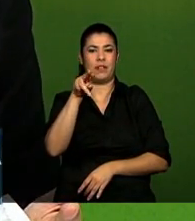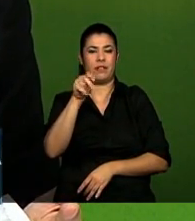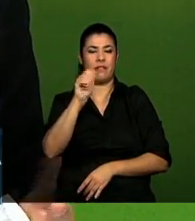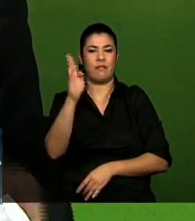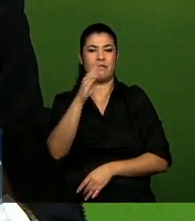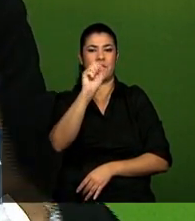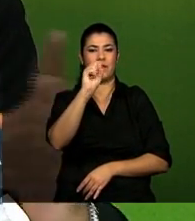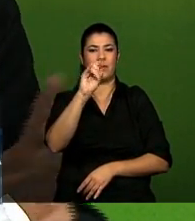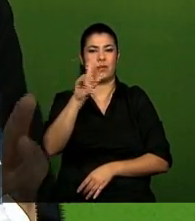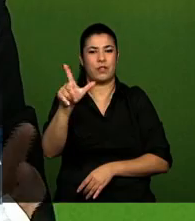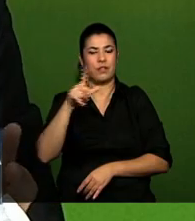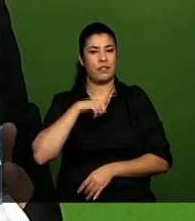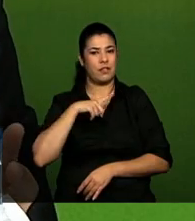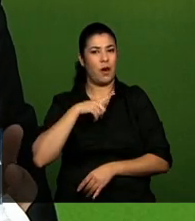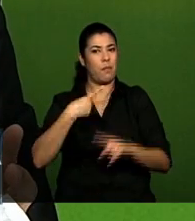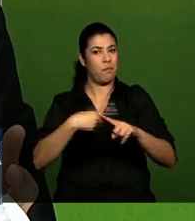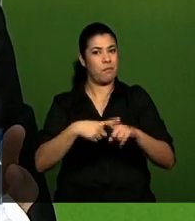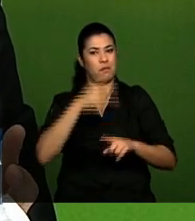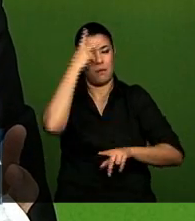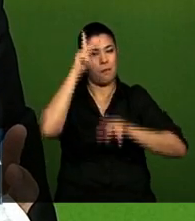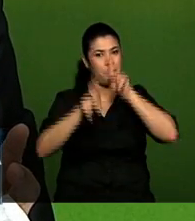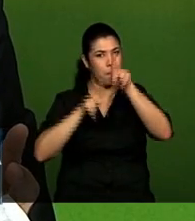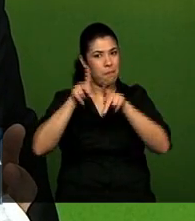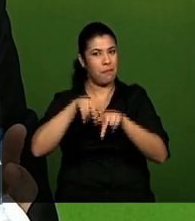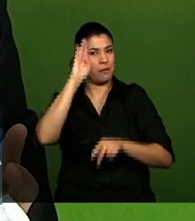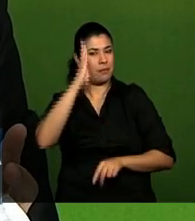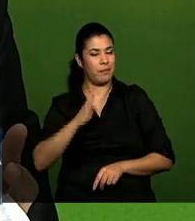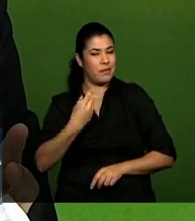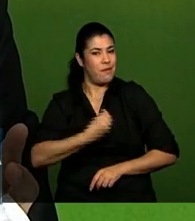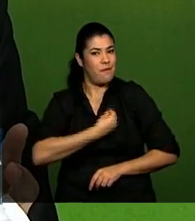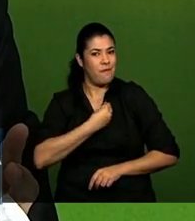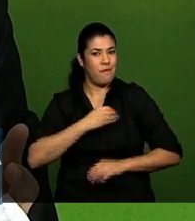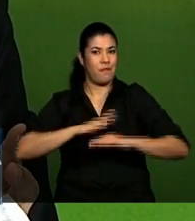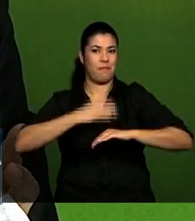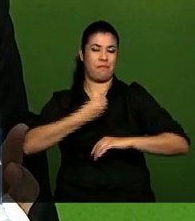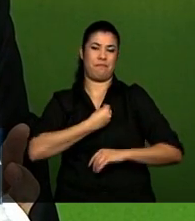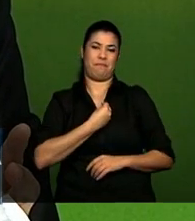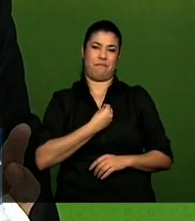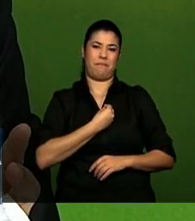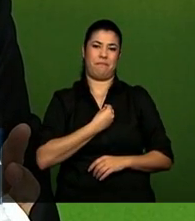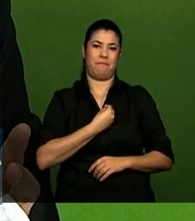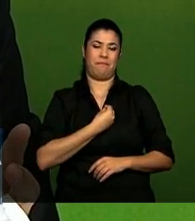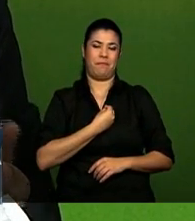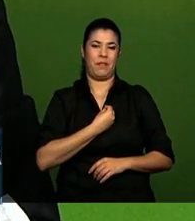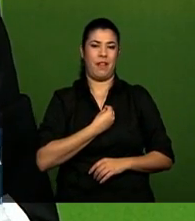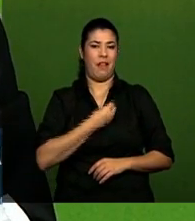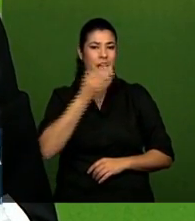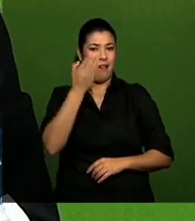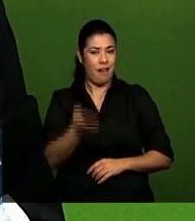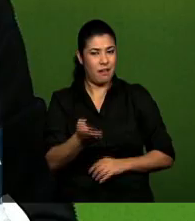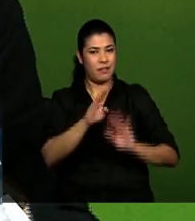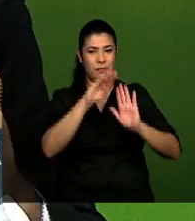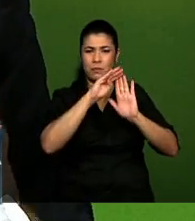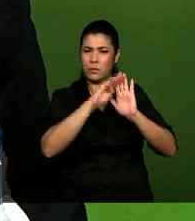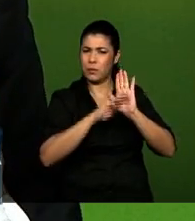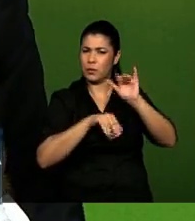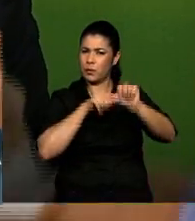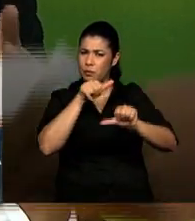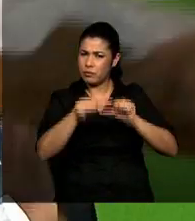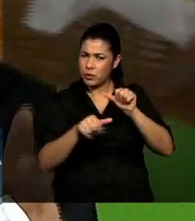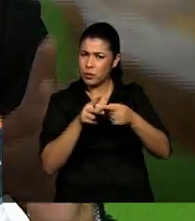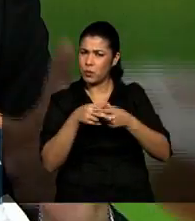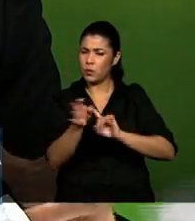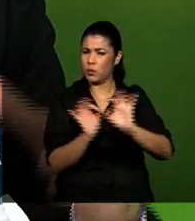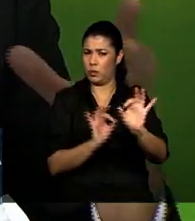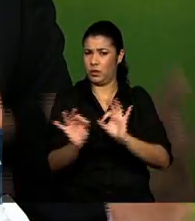bom este conjunto de mudanças ele ele ele faz com que alterações e